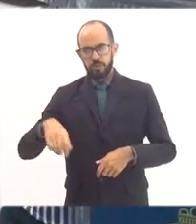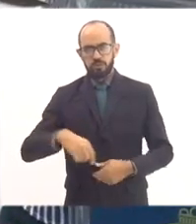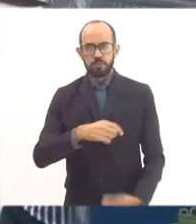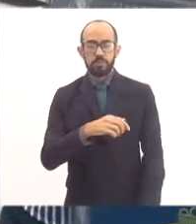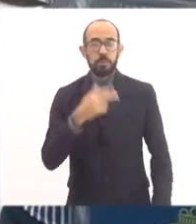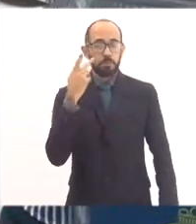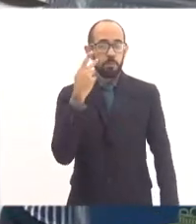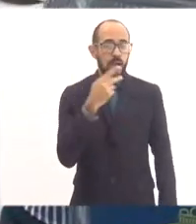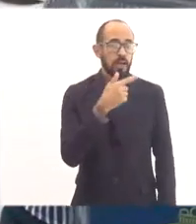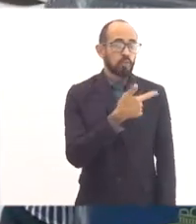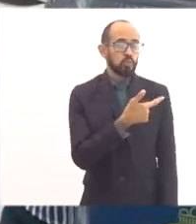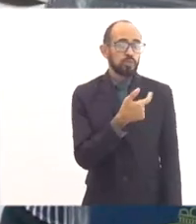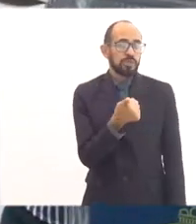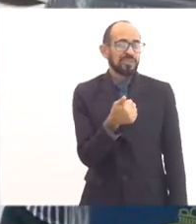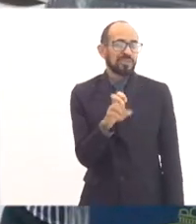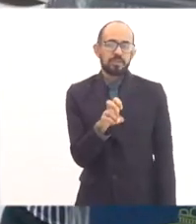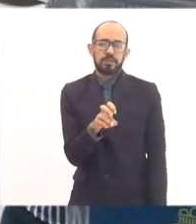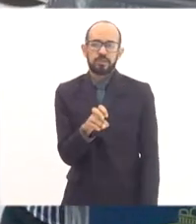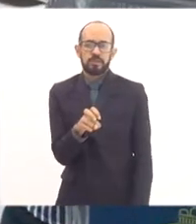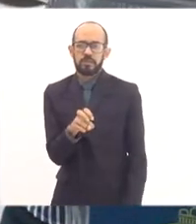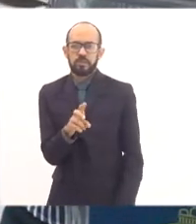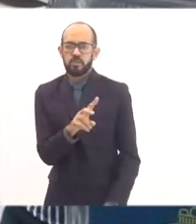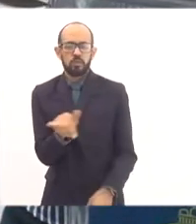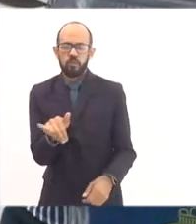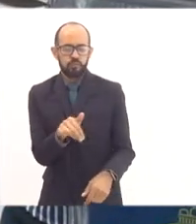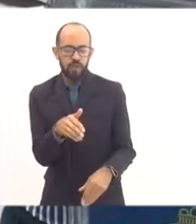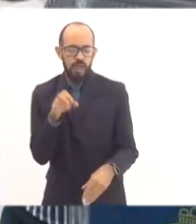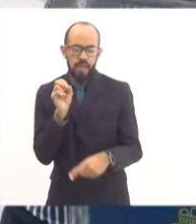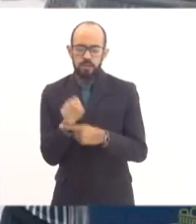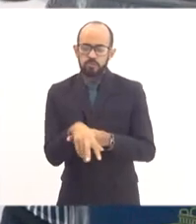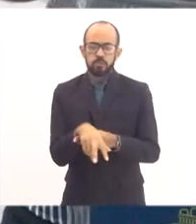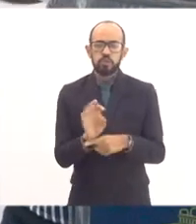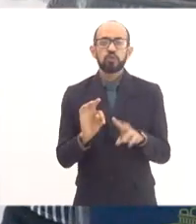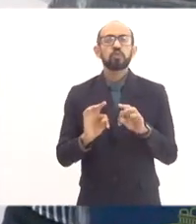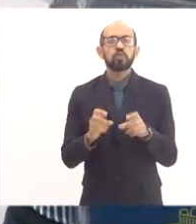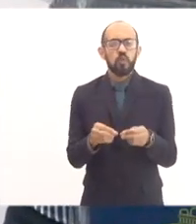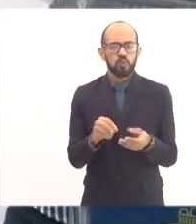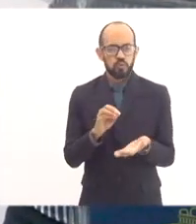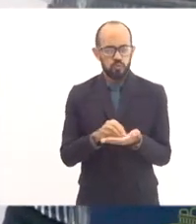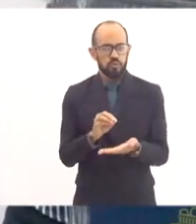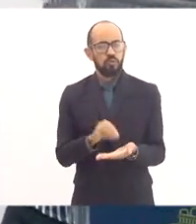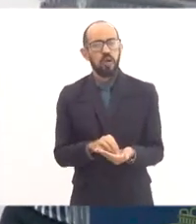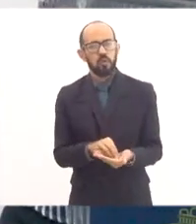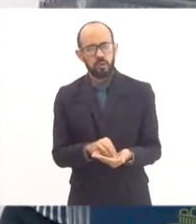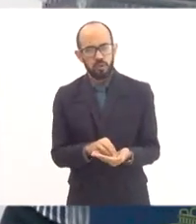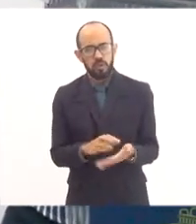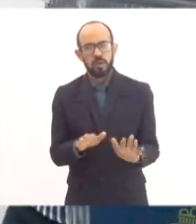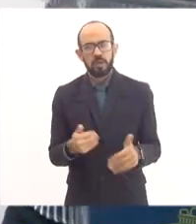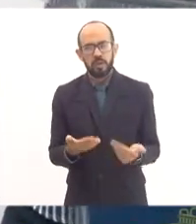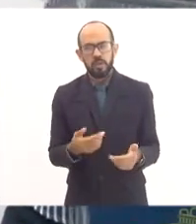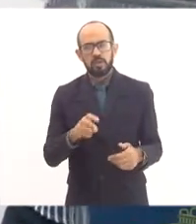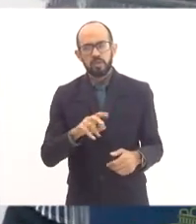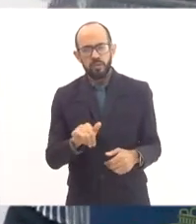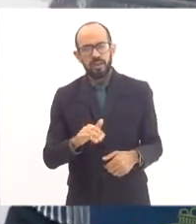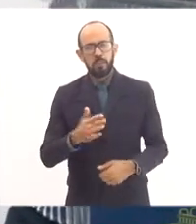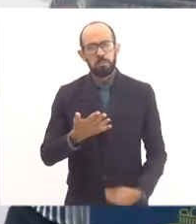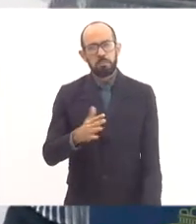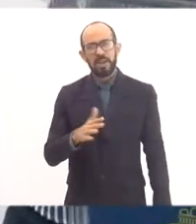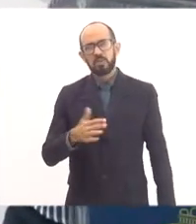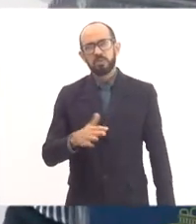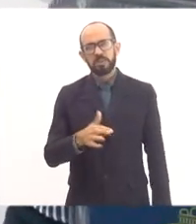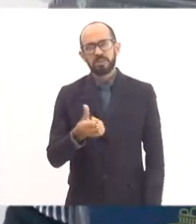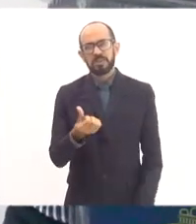215. Nem vai chegar a pegar todos o que está ocioso. Então, isso vai pleitear mais ou menos